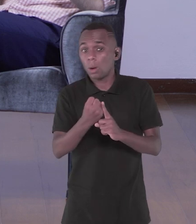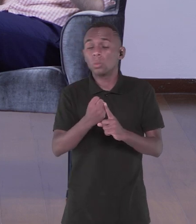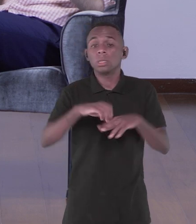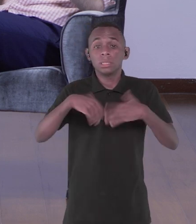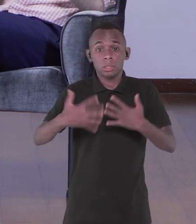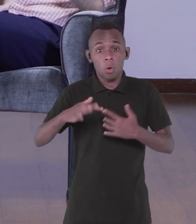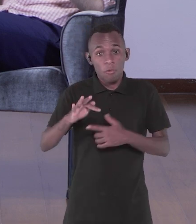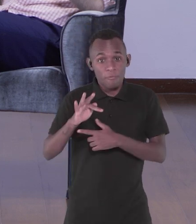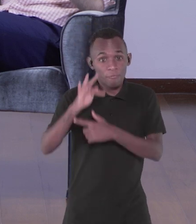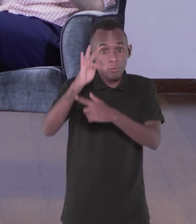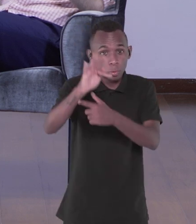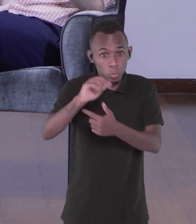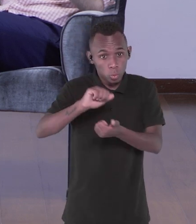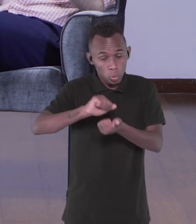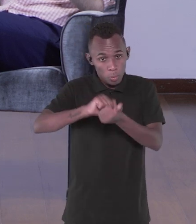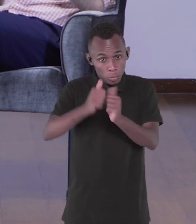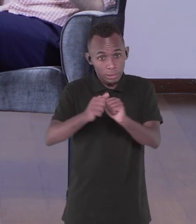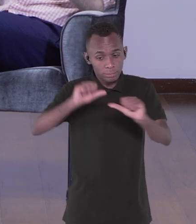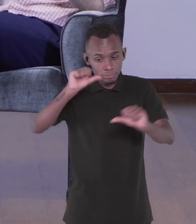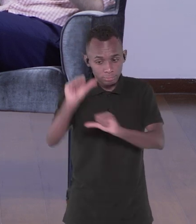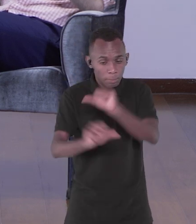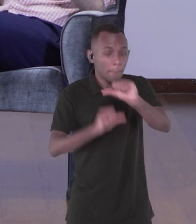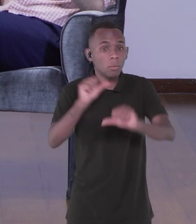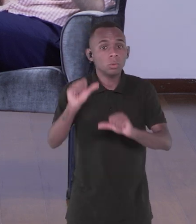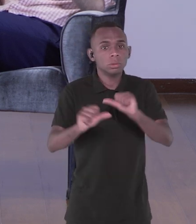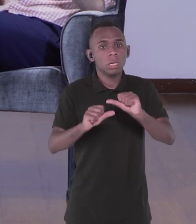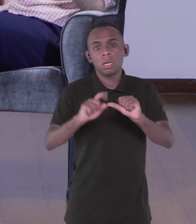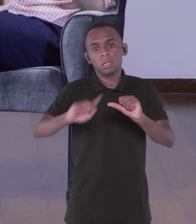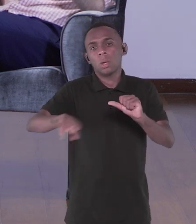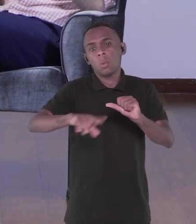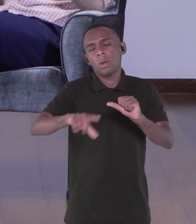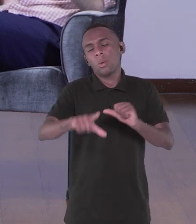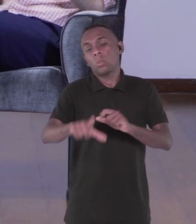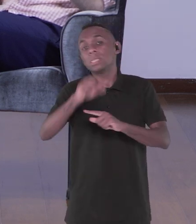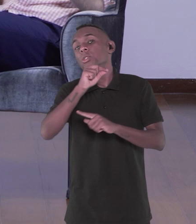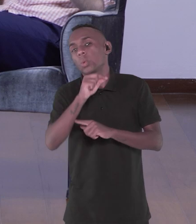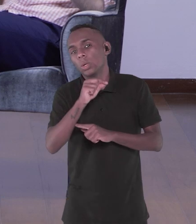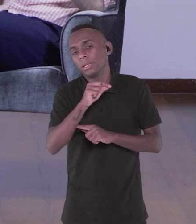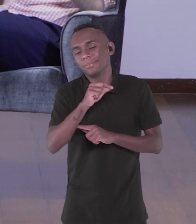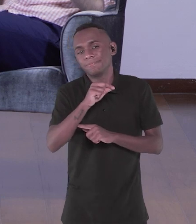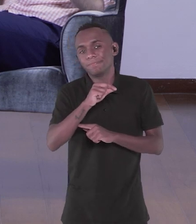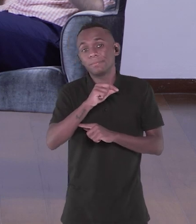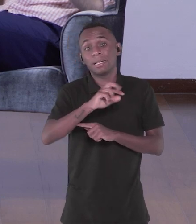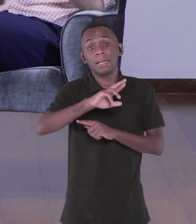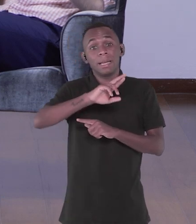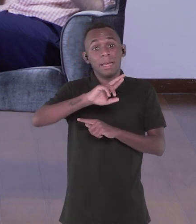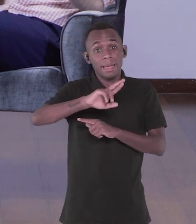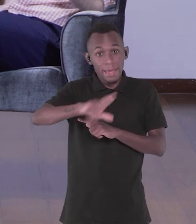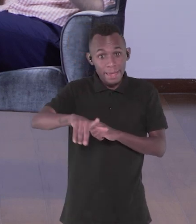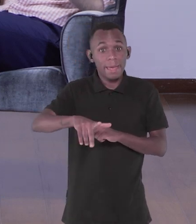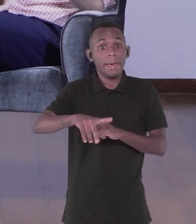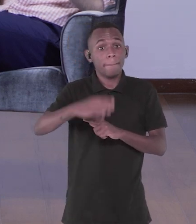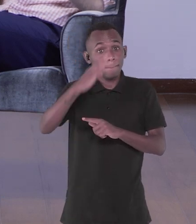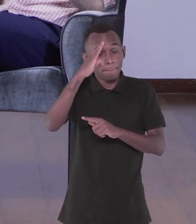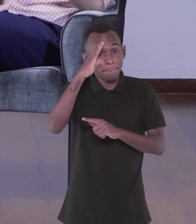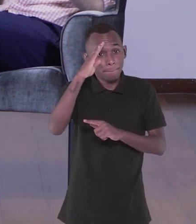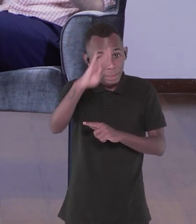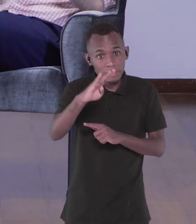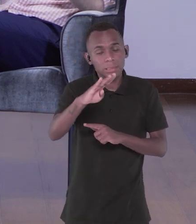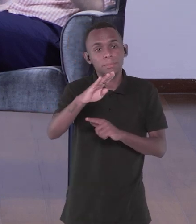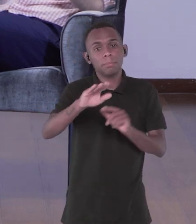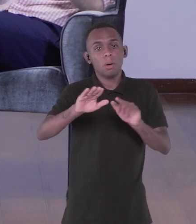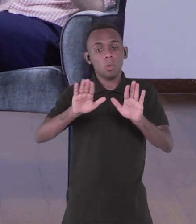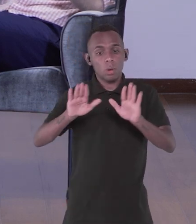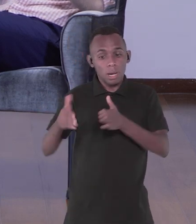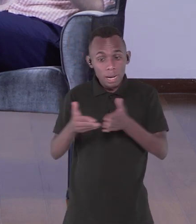futuro não é uma opção. Talvez eu queira, talvez valha a pena. Não. Ela é a única base hoje